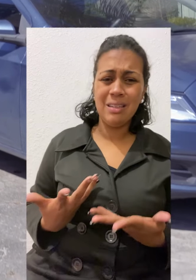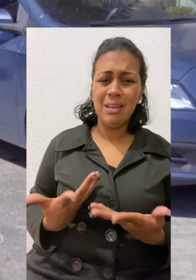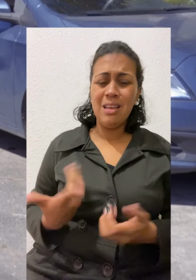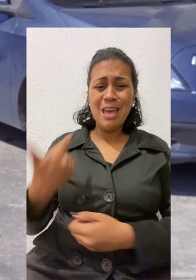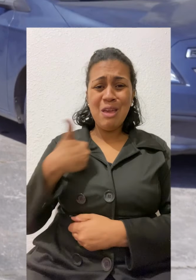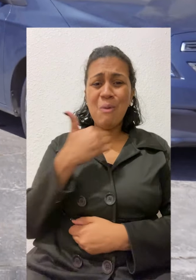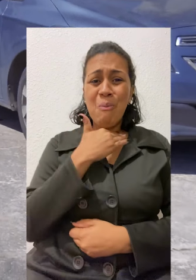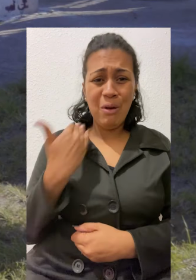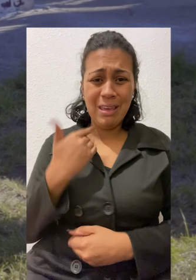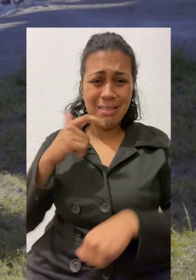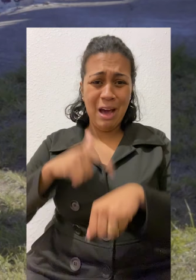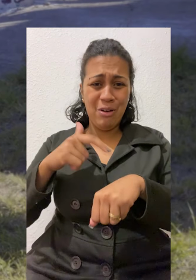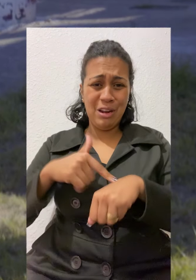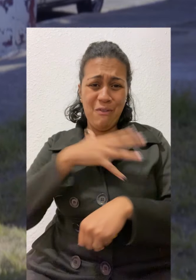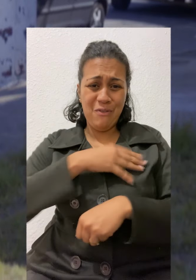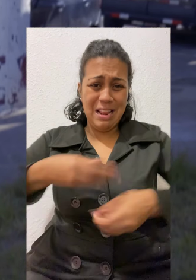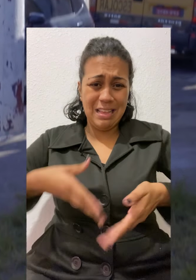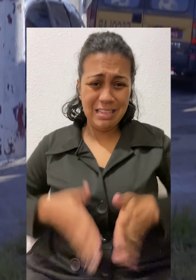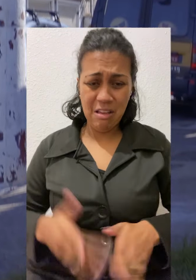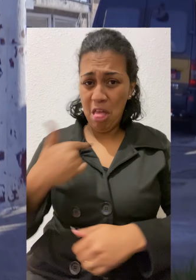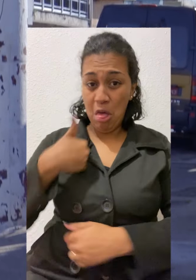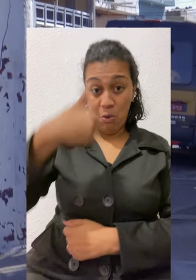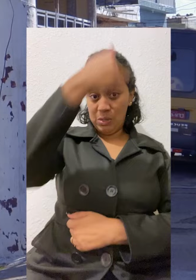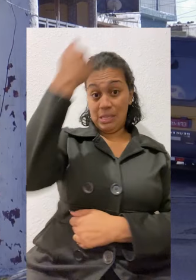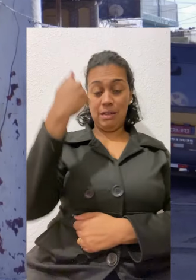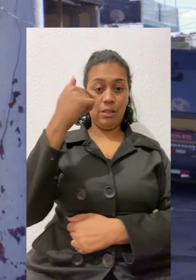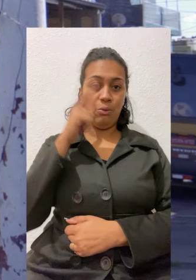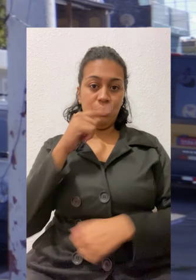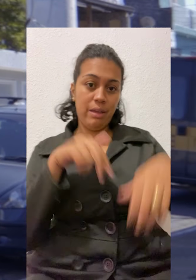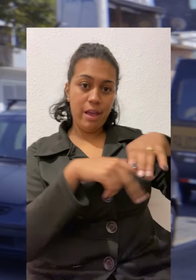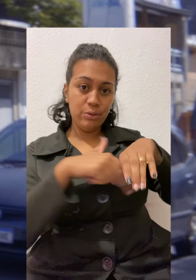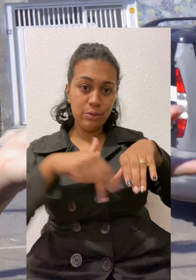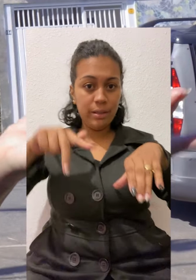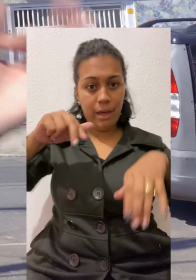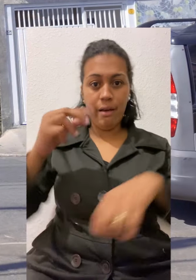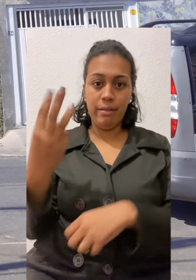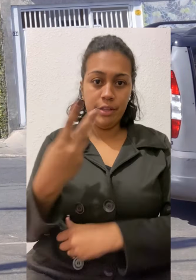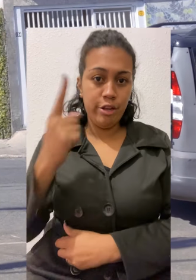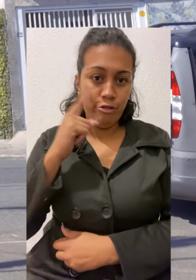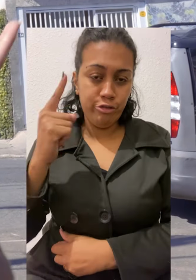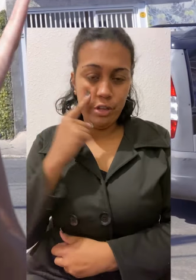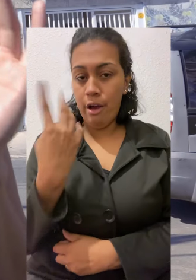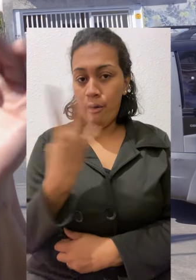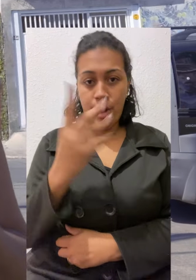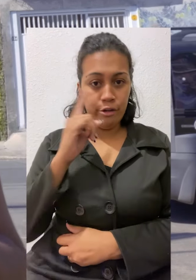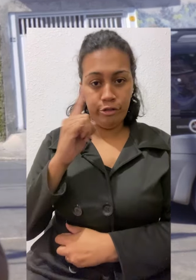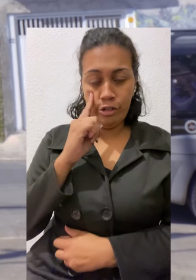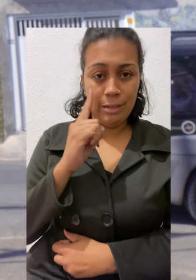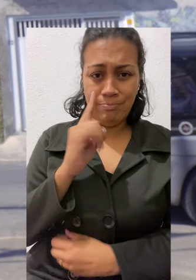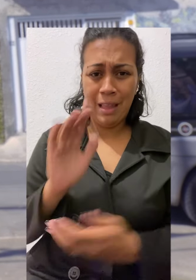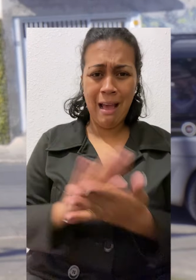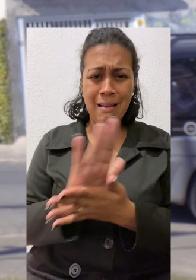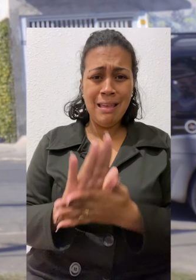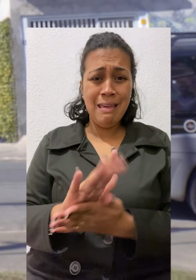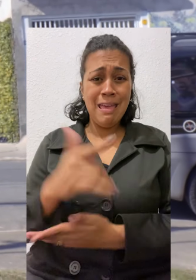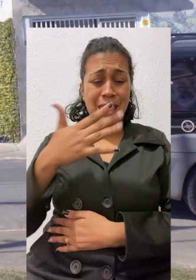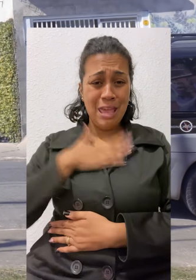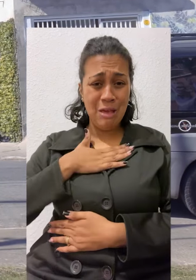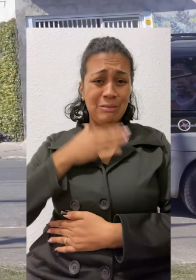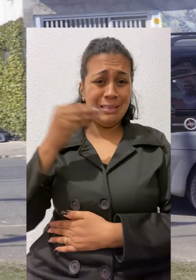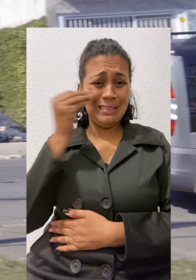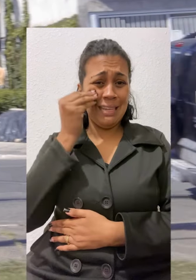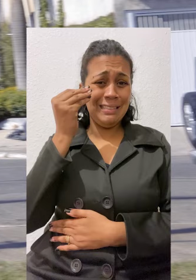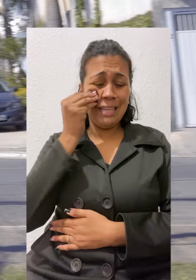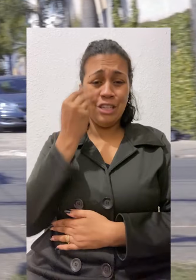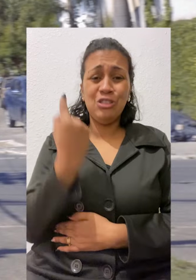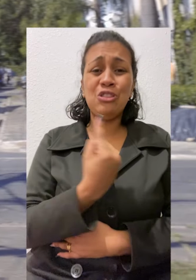Eu morri no parto. Como não sou santa, não ressuscitei no terceiro dia, nem no quarto.